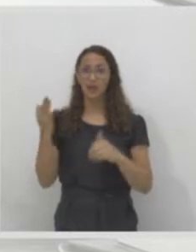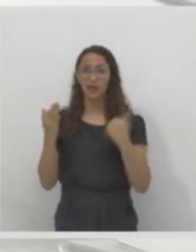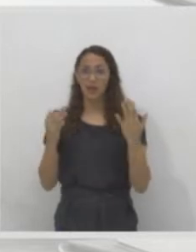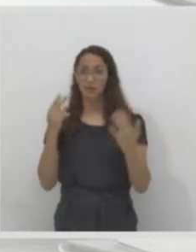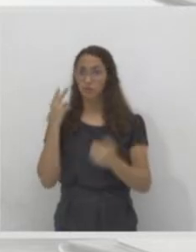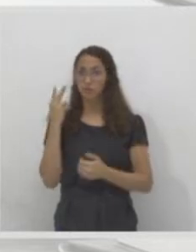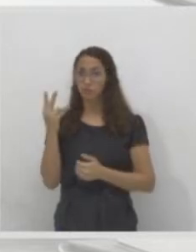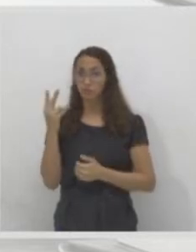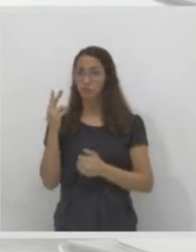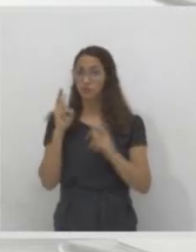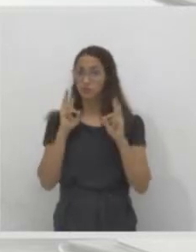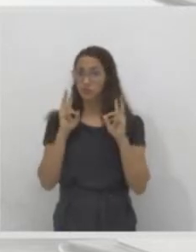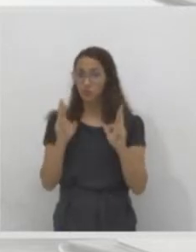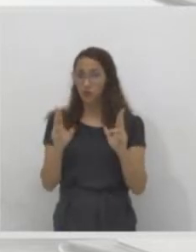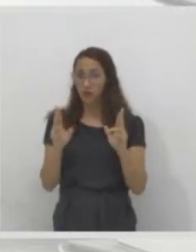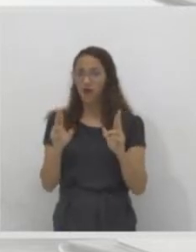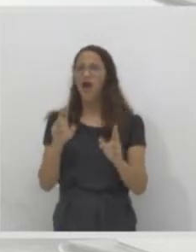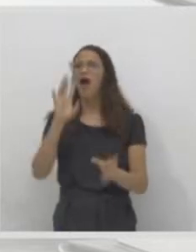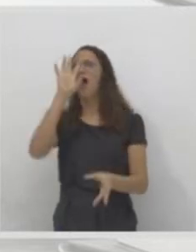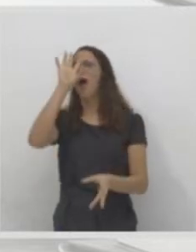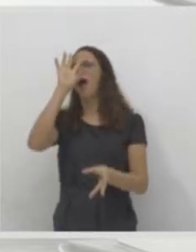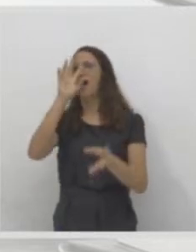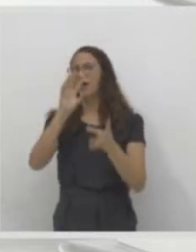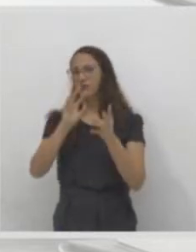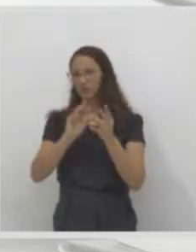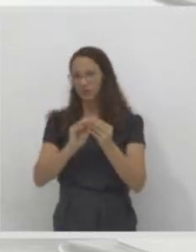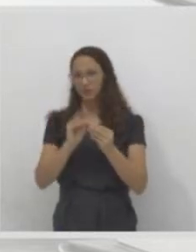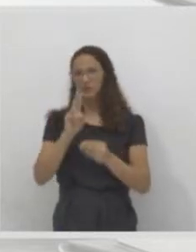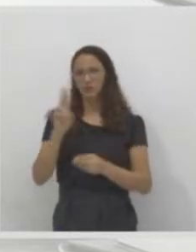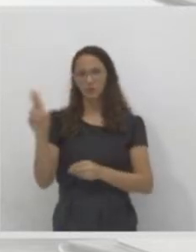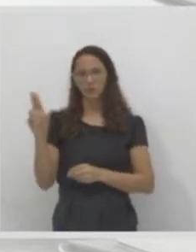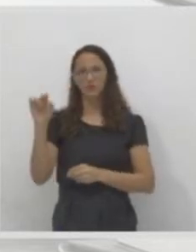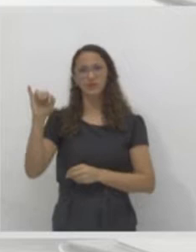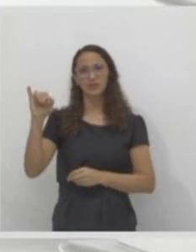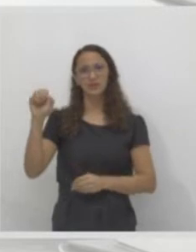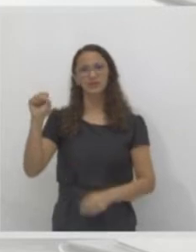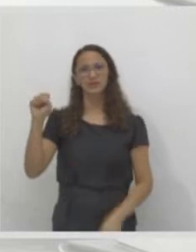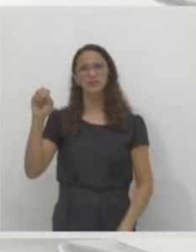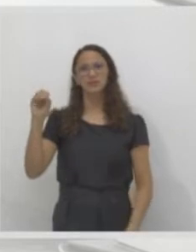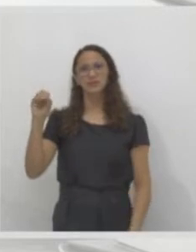eu tenho um triângulo isósceles.